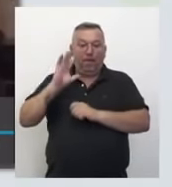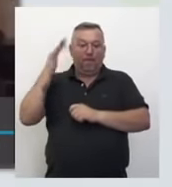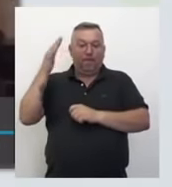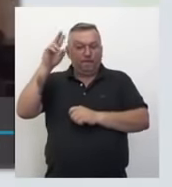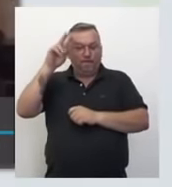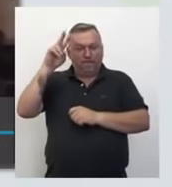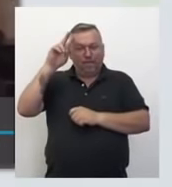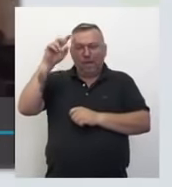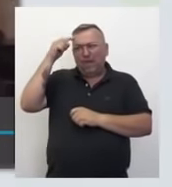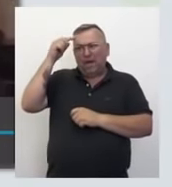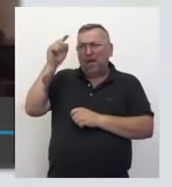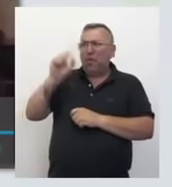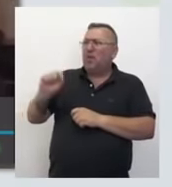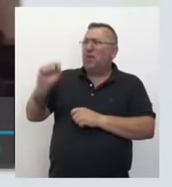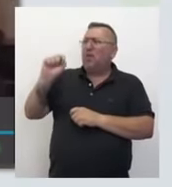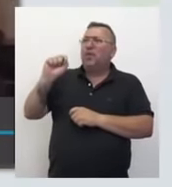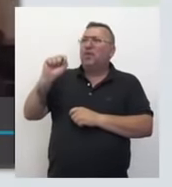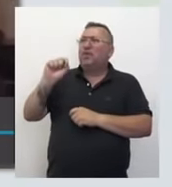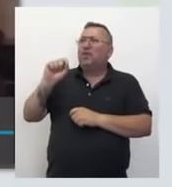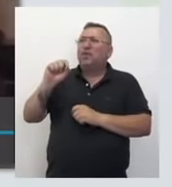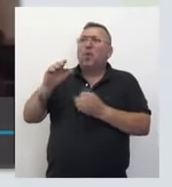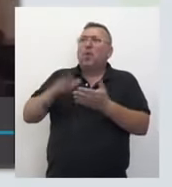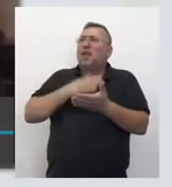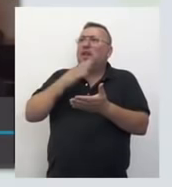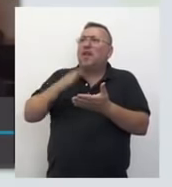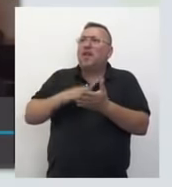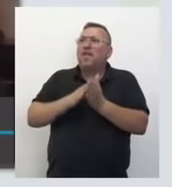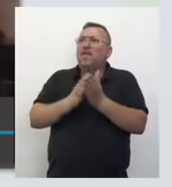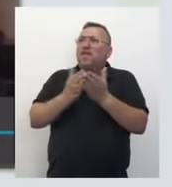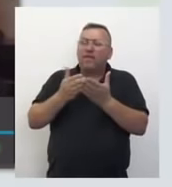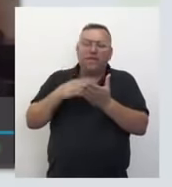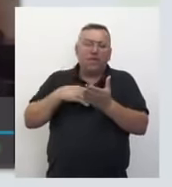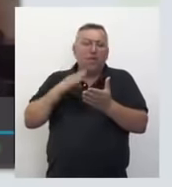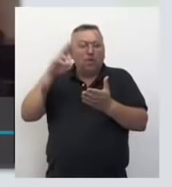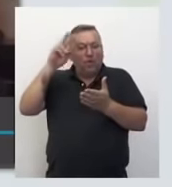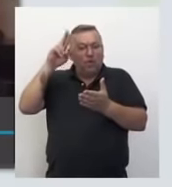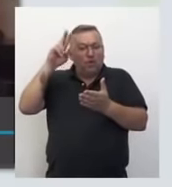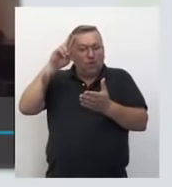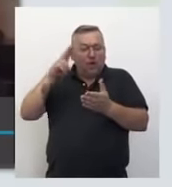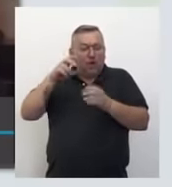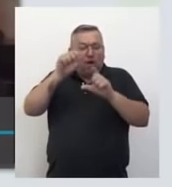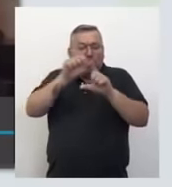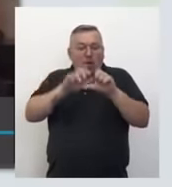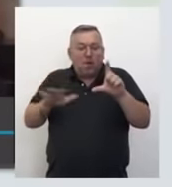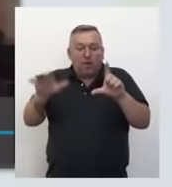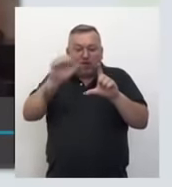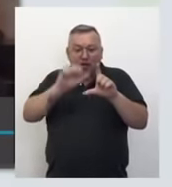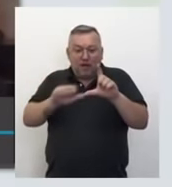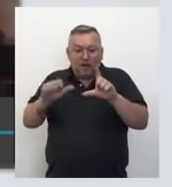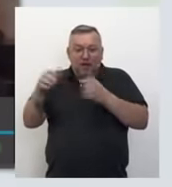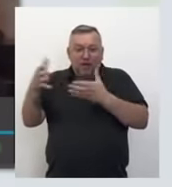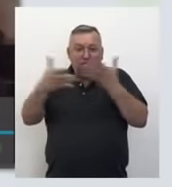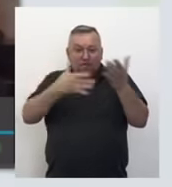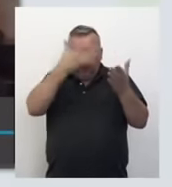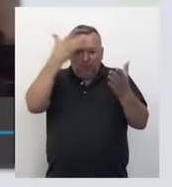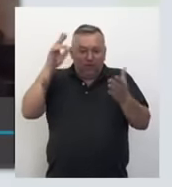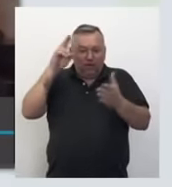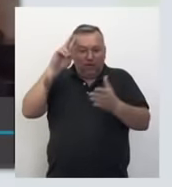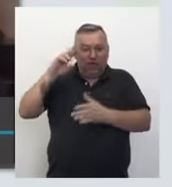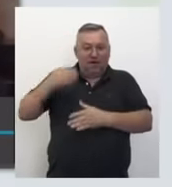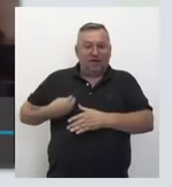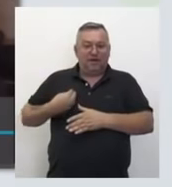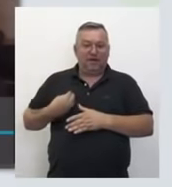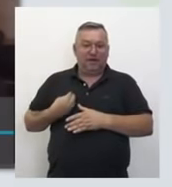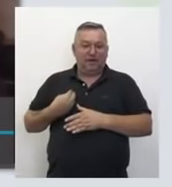tinha pensado antes em criar um livrinho com biografias compartilhadas, convidando algumas pessoas a compartilharem as histórias de suas